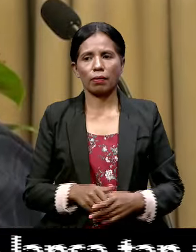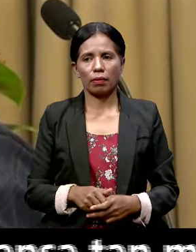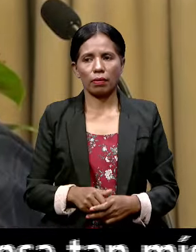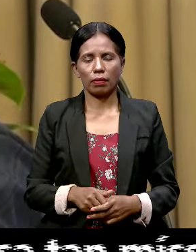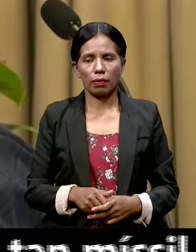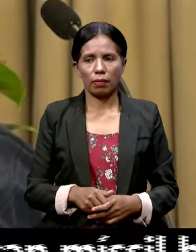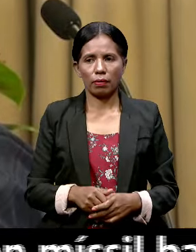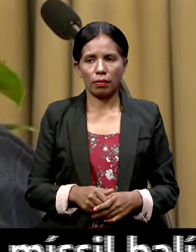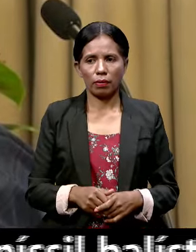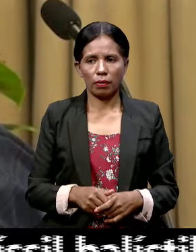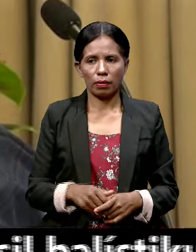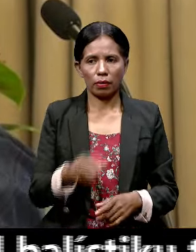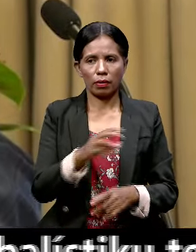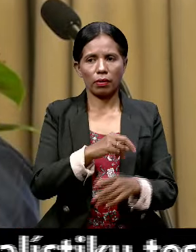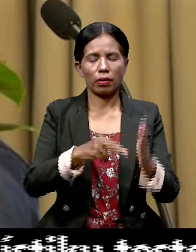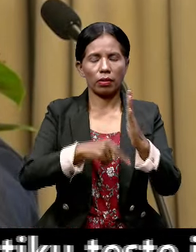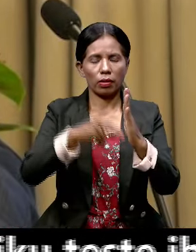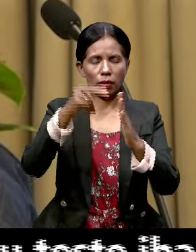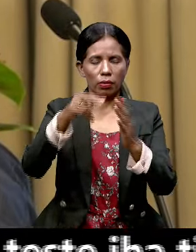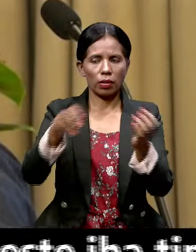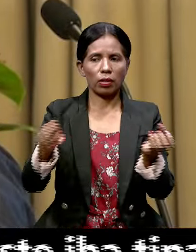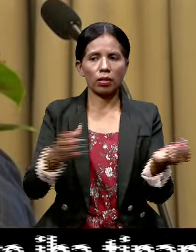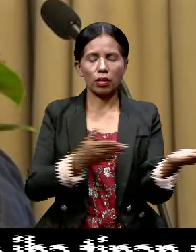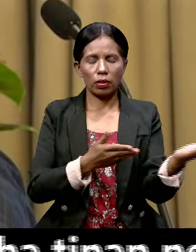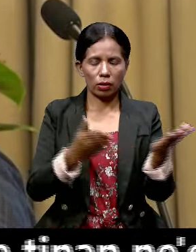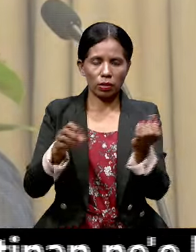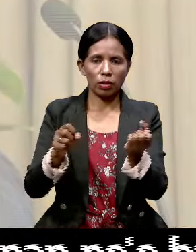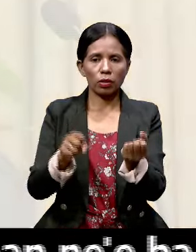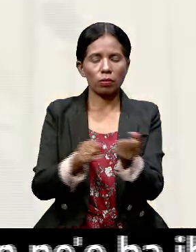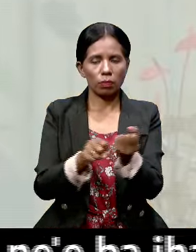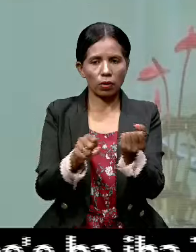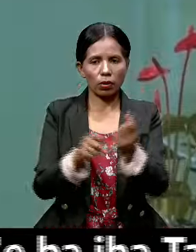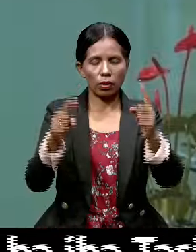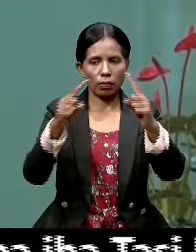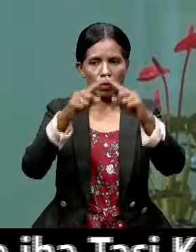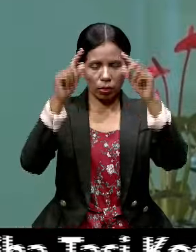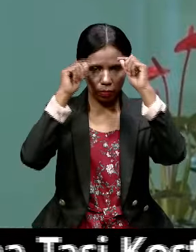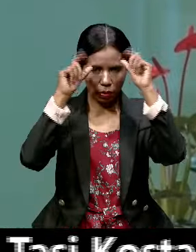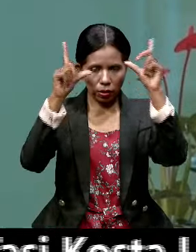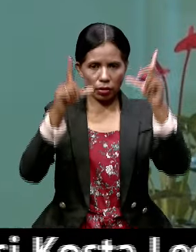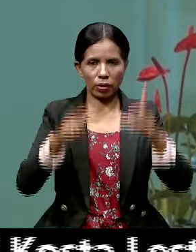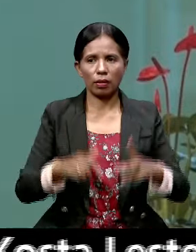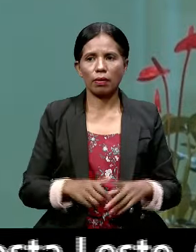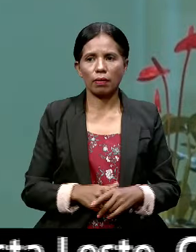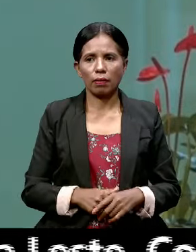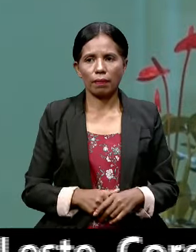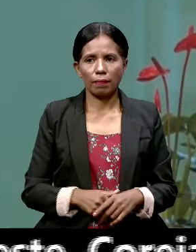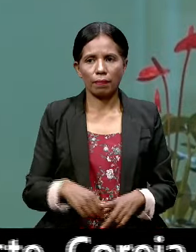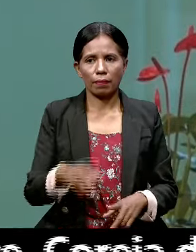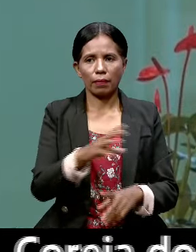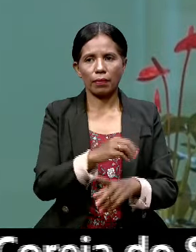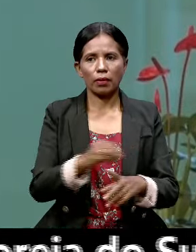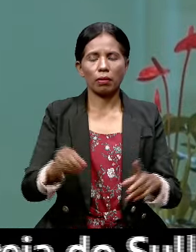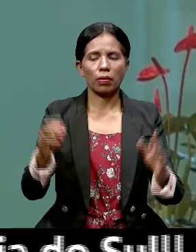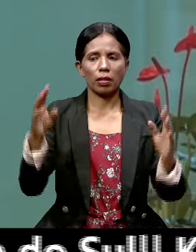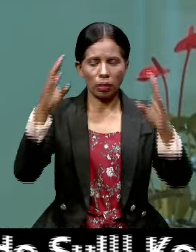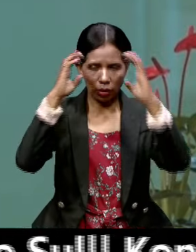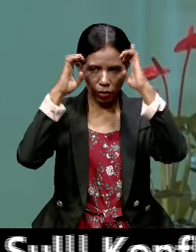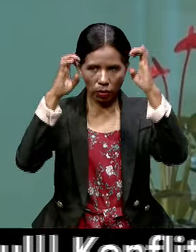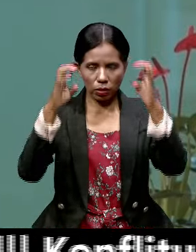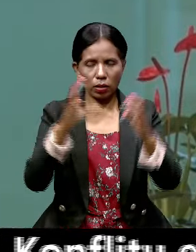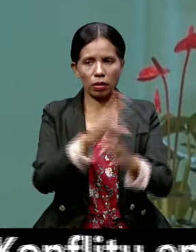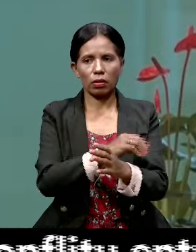no nível da exportação de Timor-Leste. Esta cooperação na área da educação, a educação